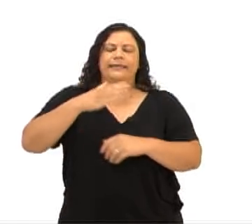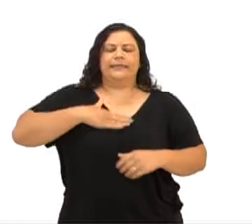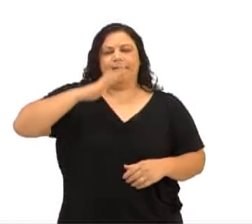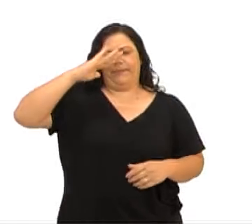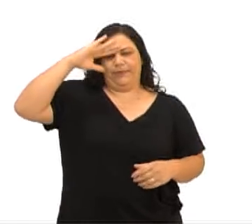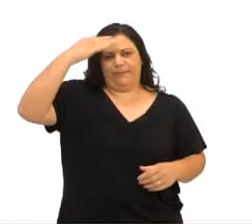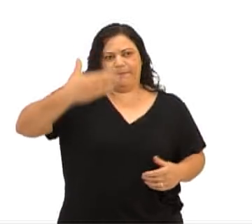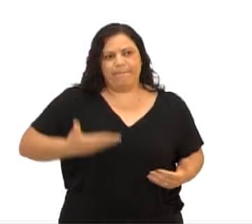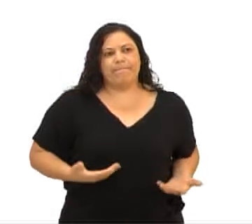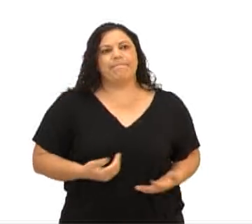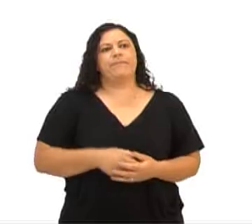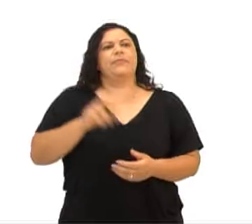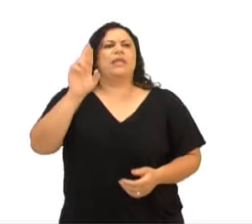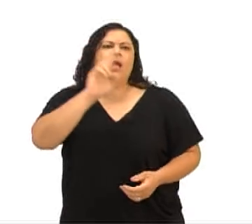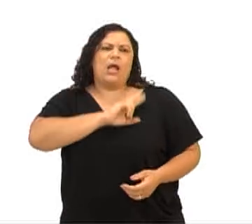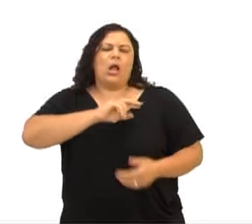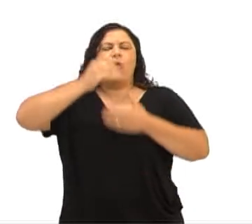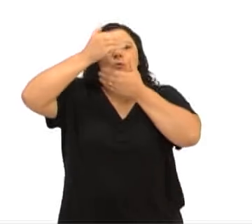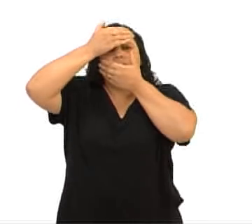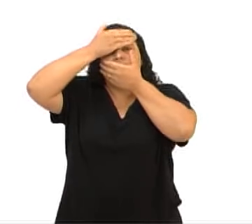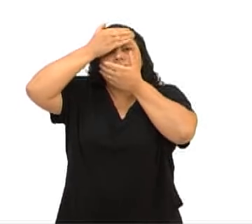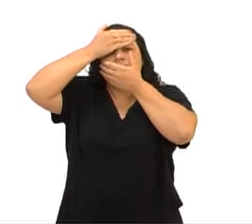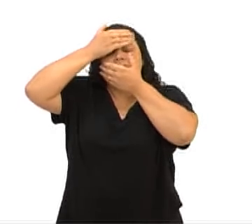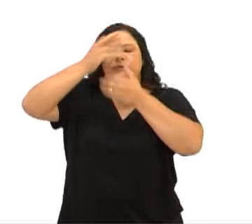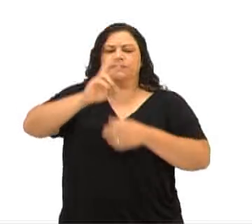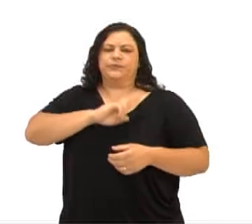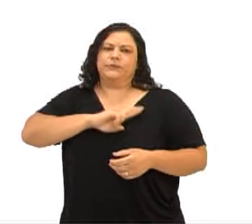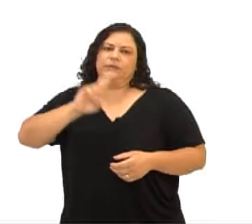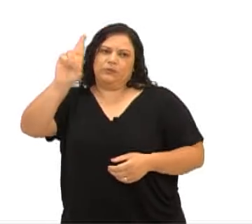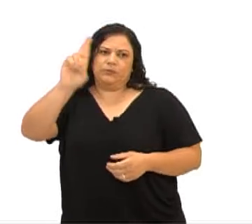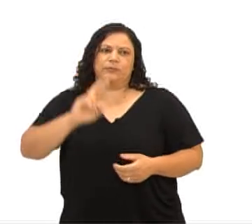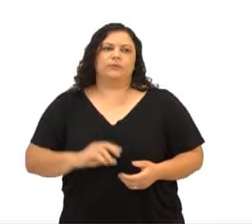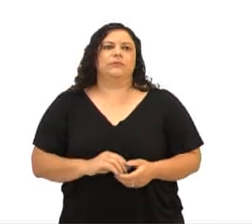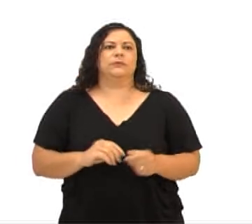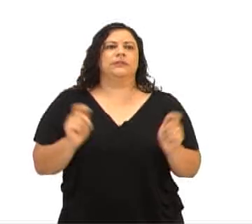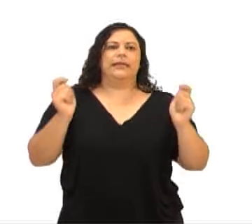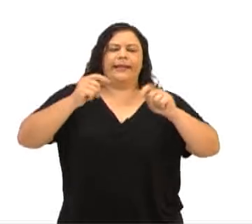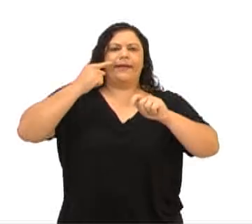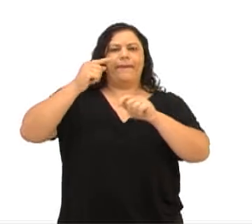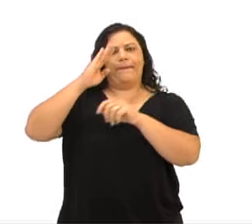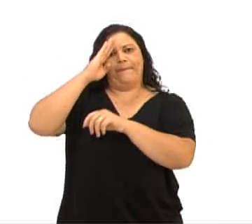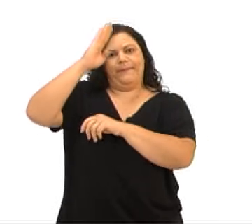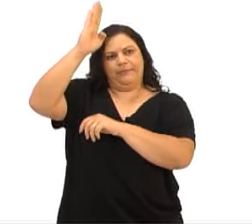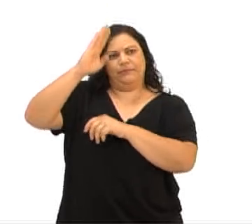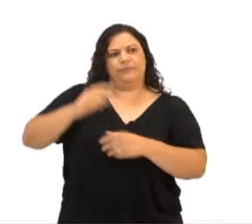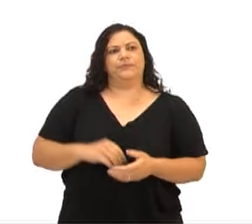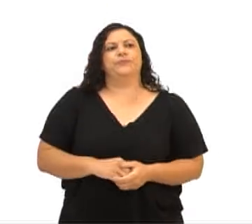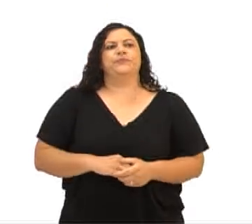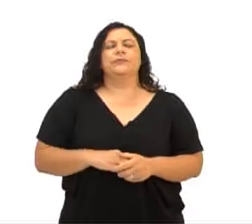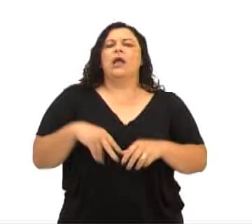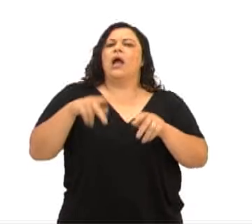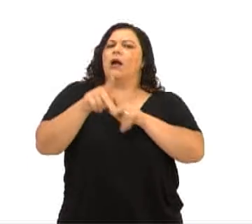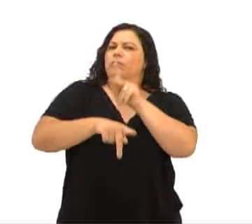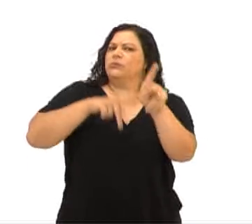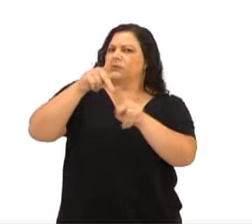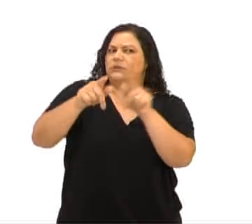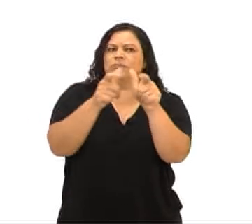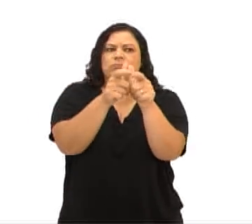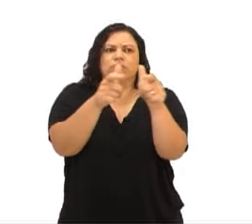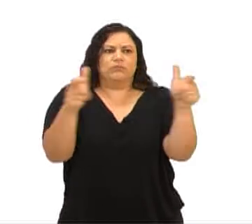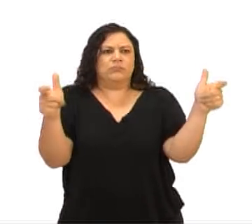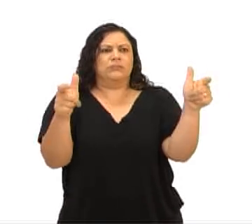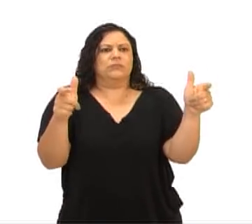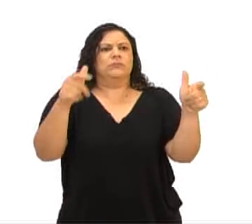religiosa também, 84 milhões de habitantes, é um país com uma grande população, árabes e